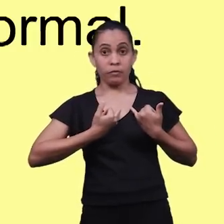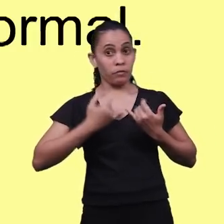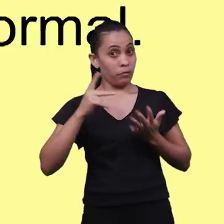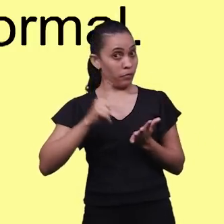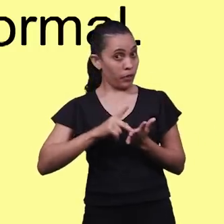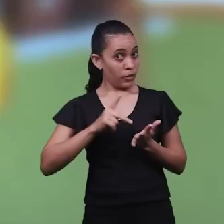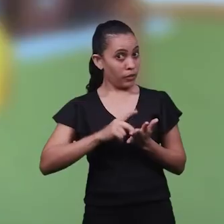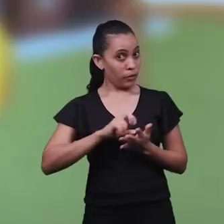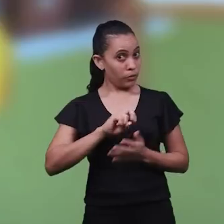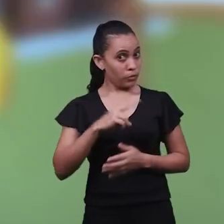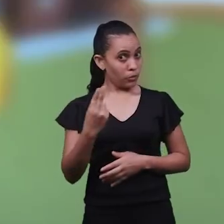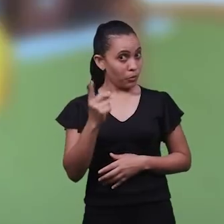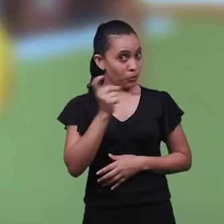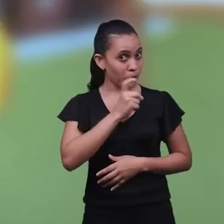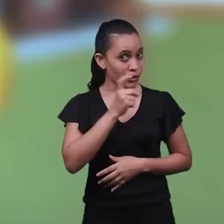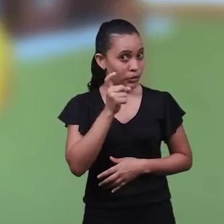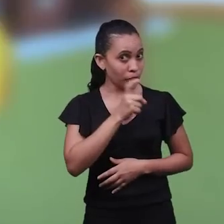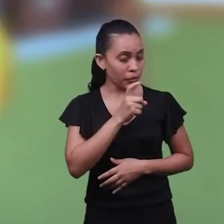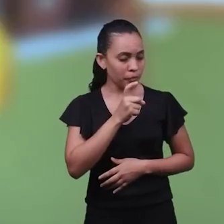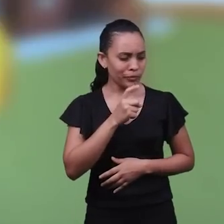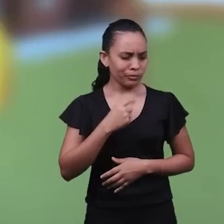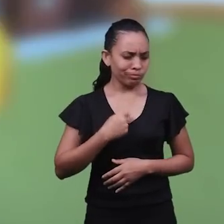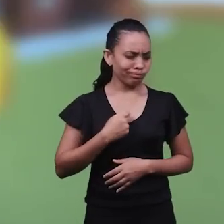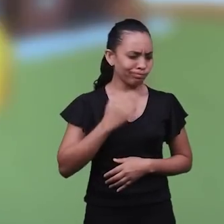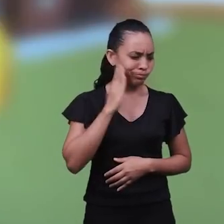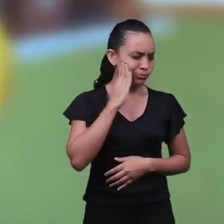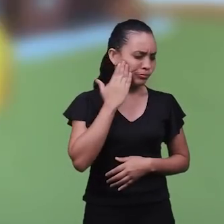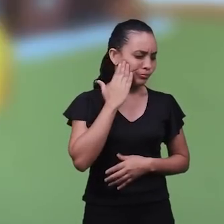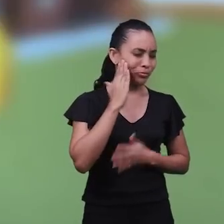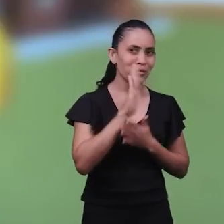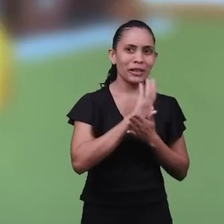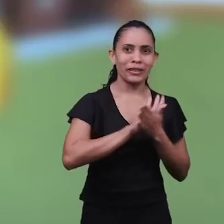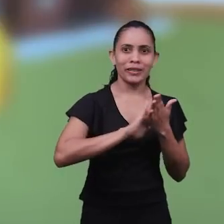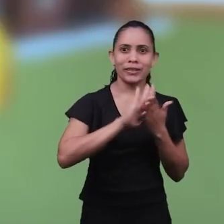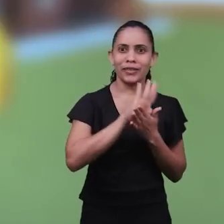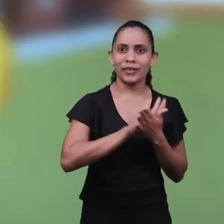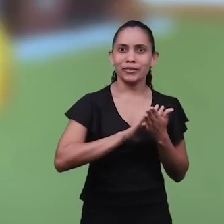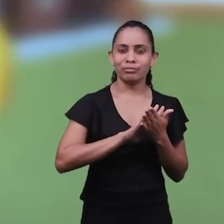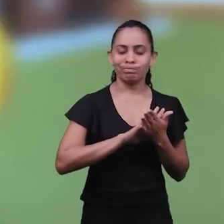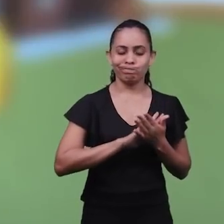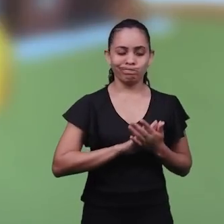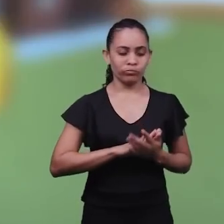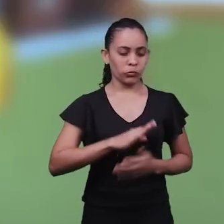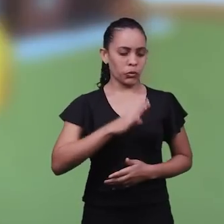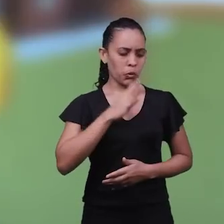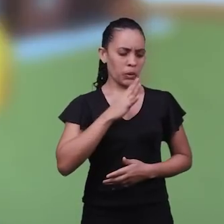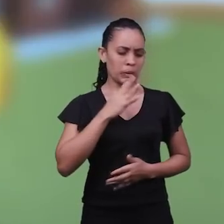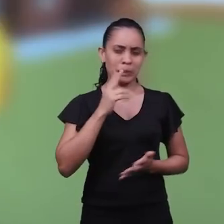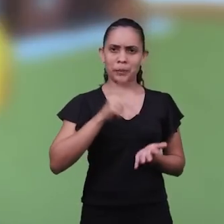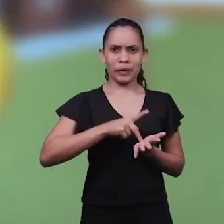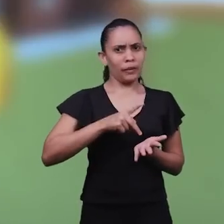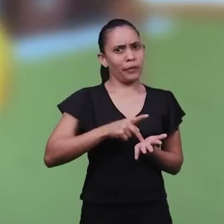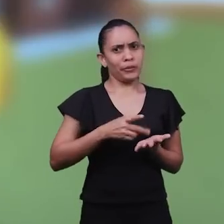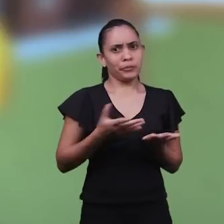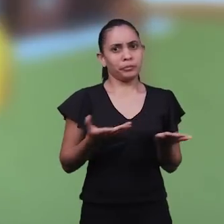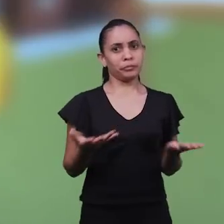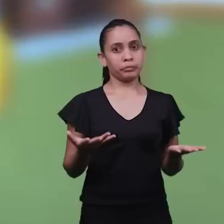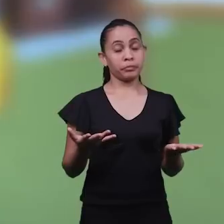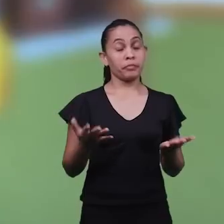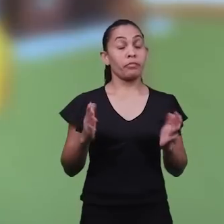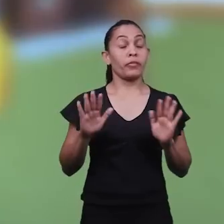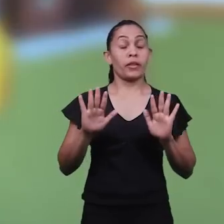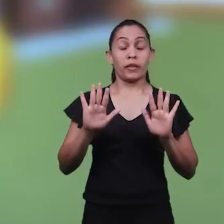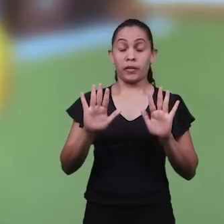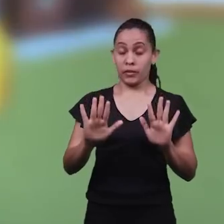mentira, nós não conseguimos discernir, porque não sabemos a verdade. Mas